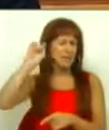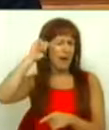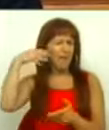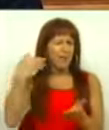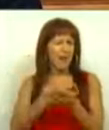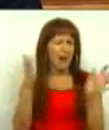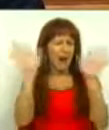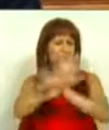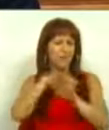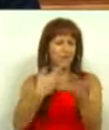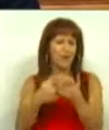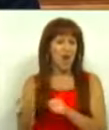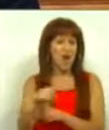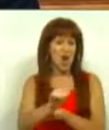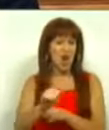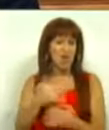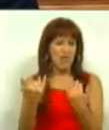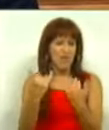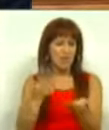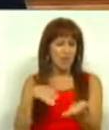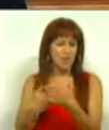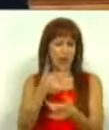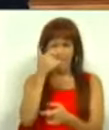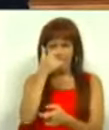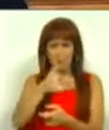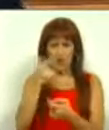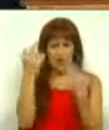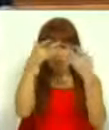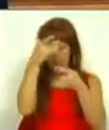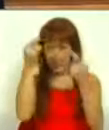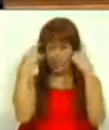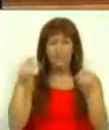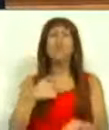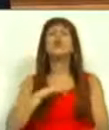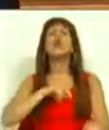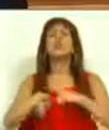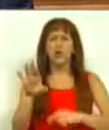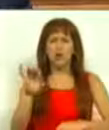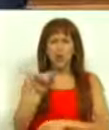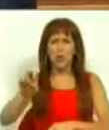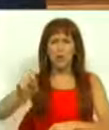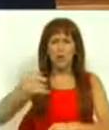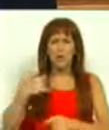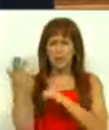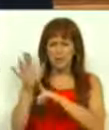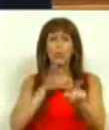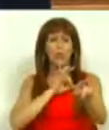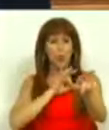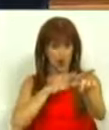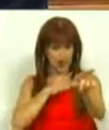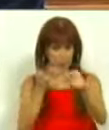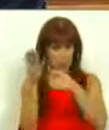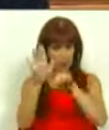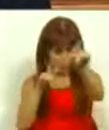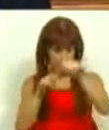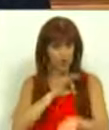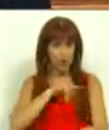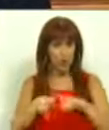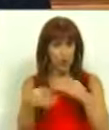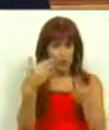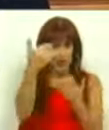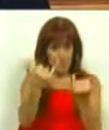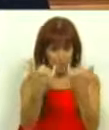intoxicar e meter contra-informação na opinião pública. Sr. Deputado João Semedo, vamos a um exemplo. O caso que o senhor citou. O senhor